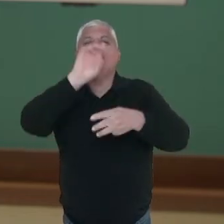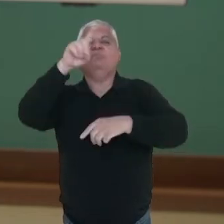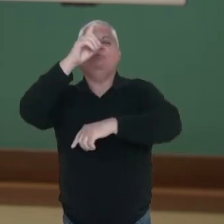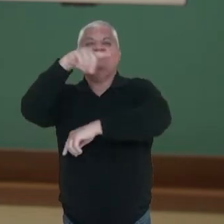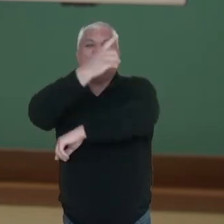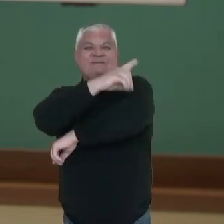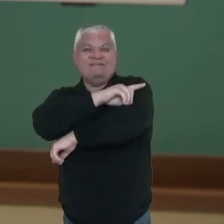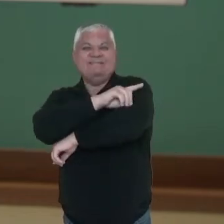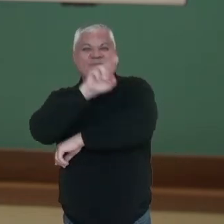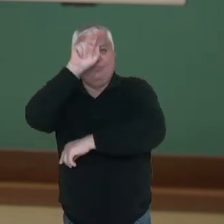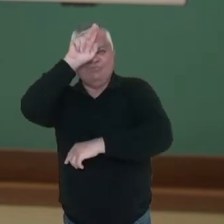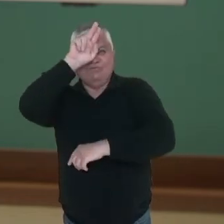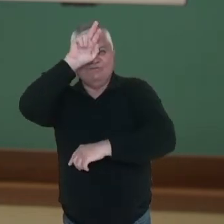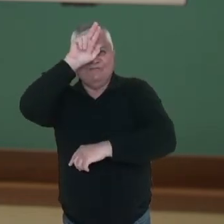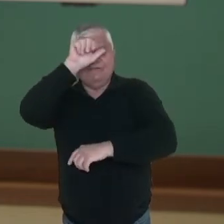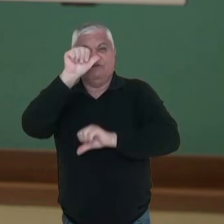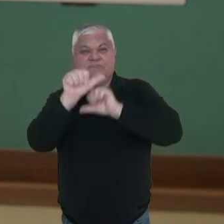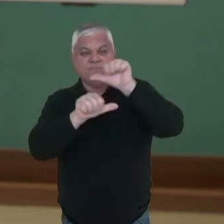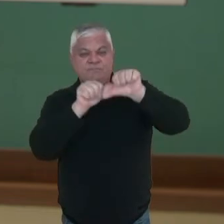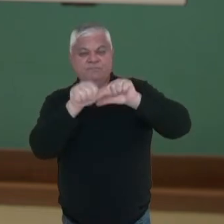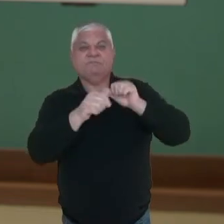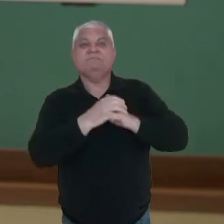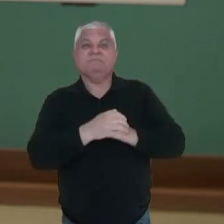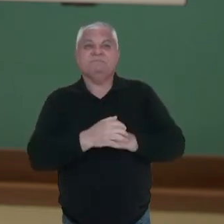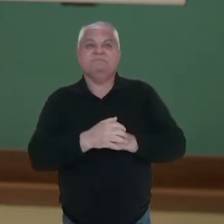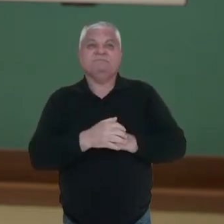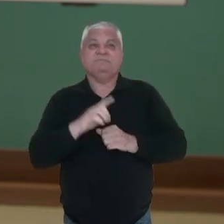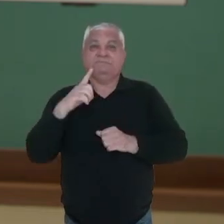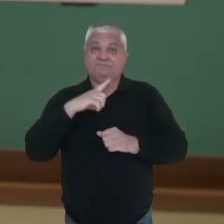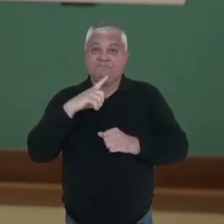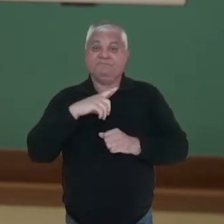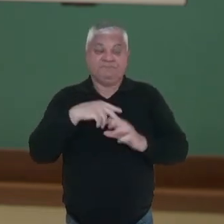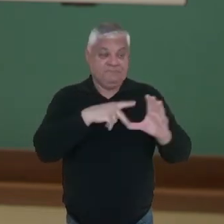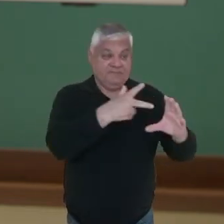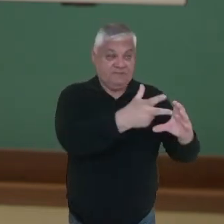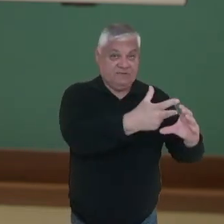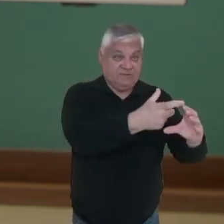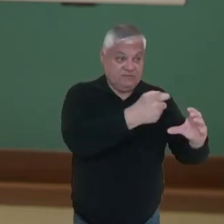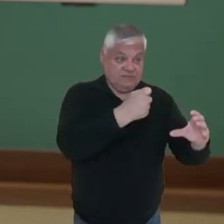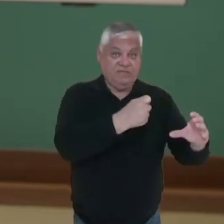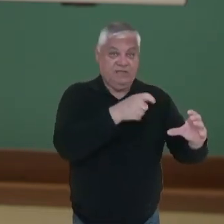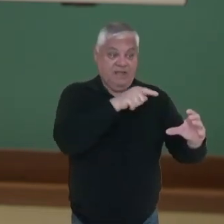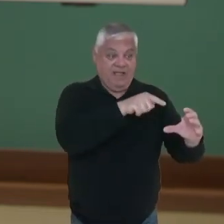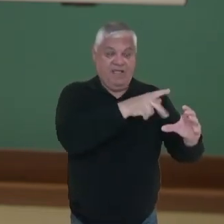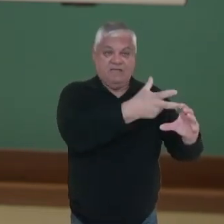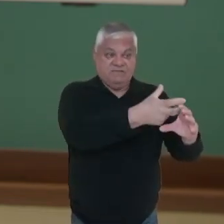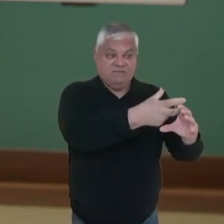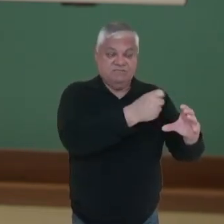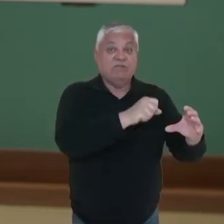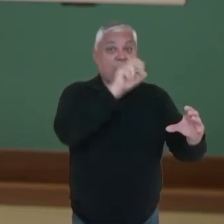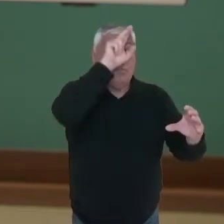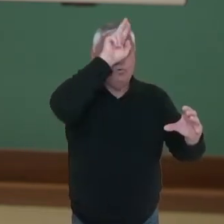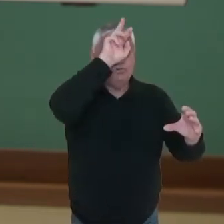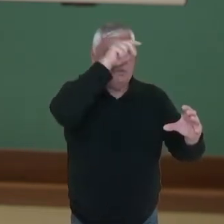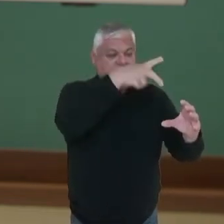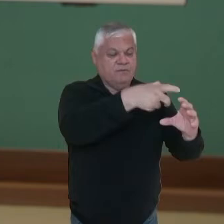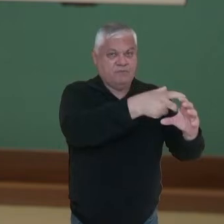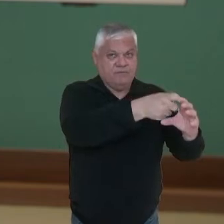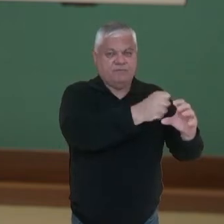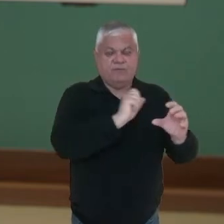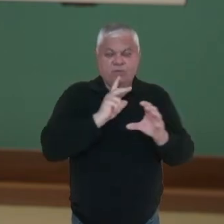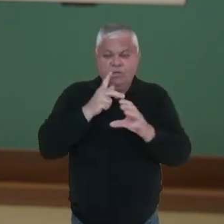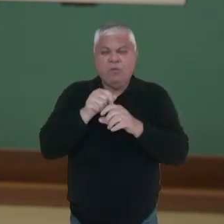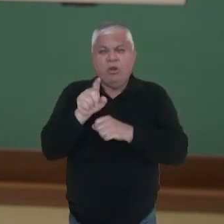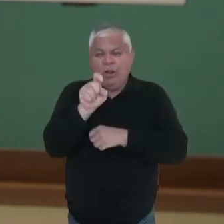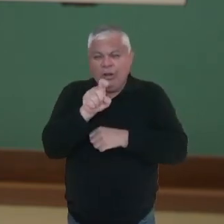geneticamente modificado, que foi feito, olha, pego um gene, coloco ali lá no embriãozinho,